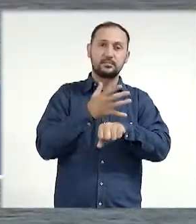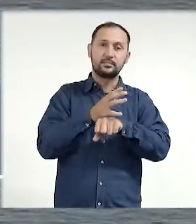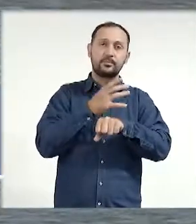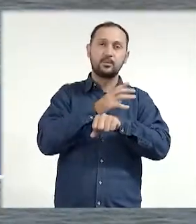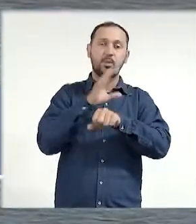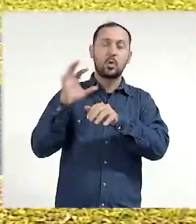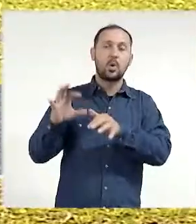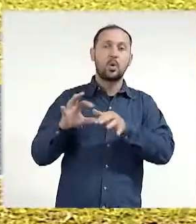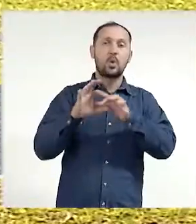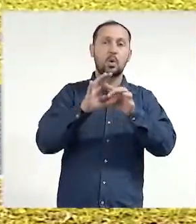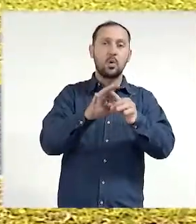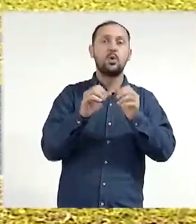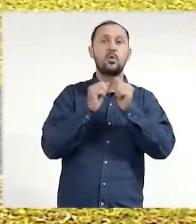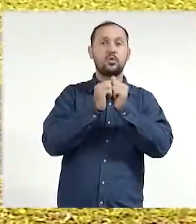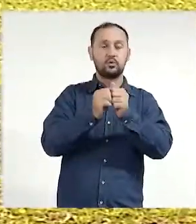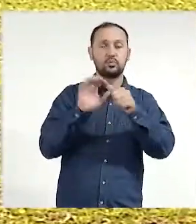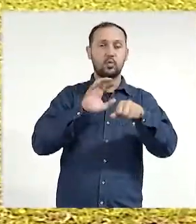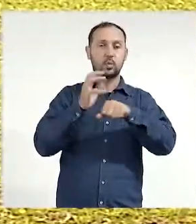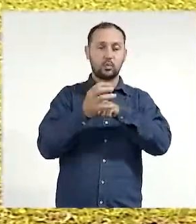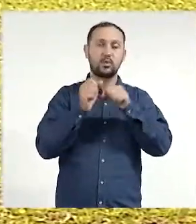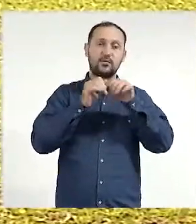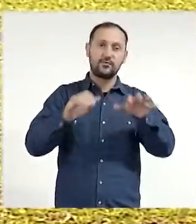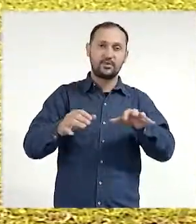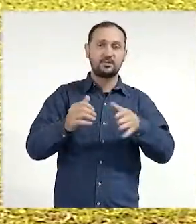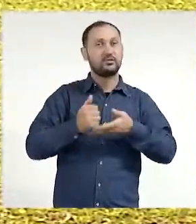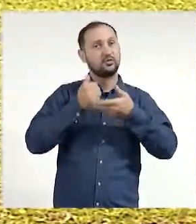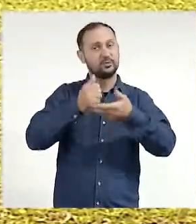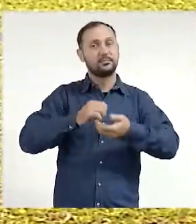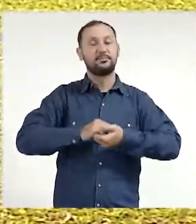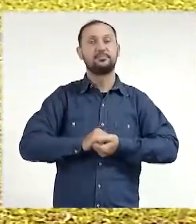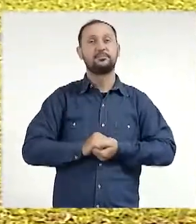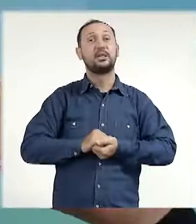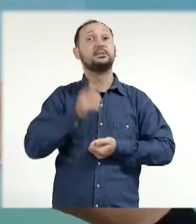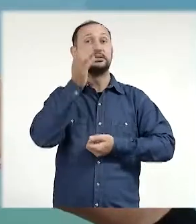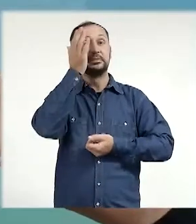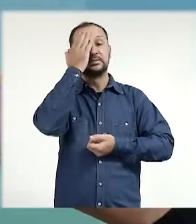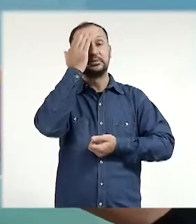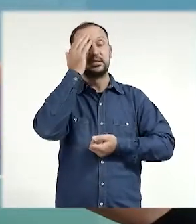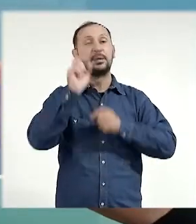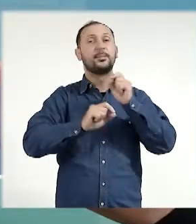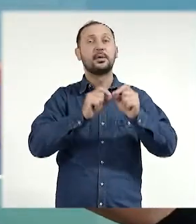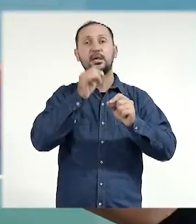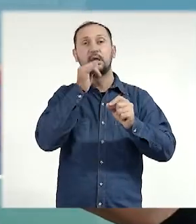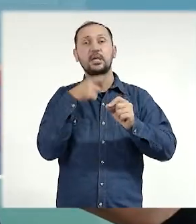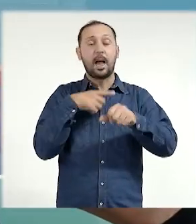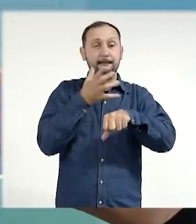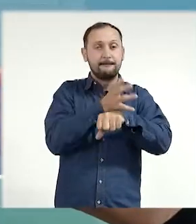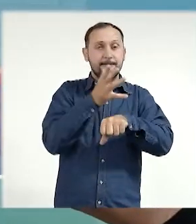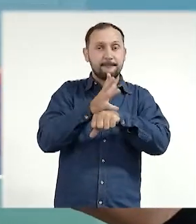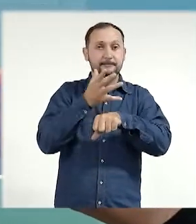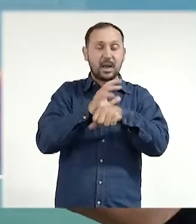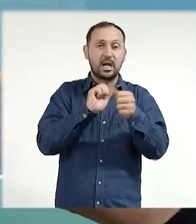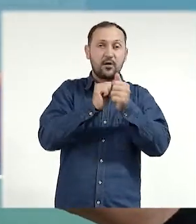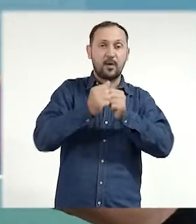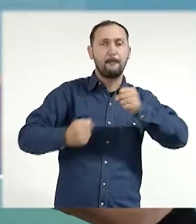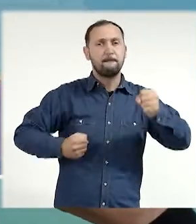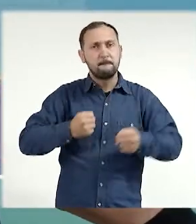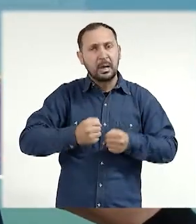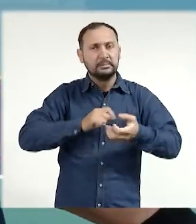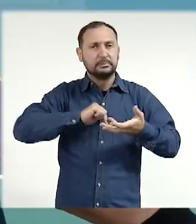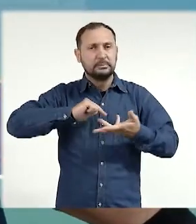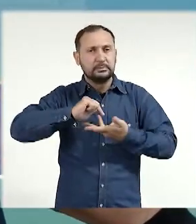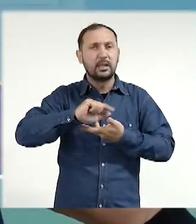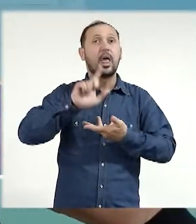atividade física como aliada no combate ao novo coronavírus. Nós sabemos que a prática de